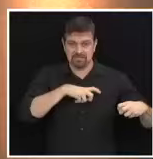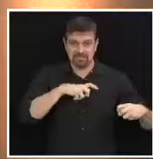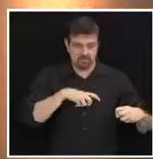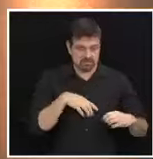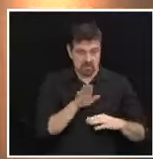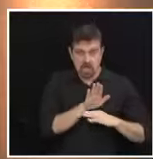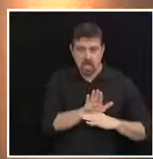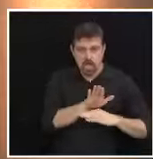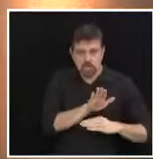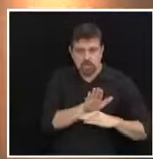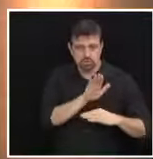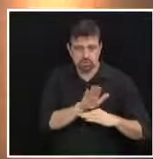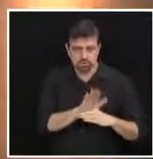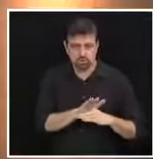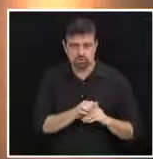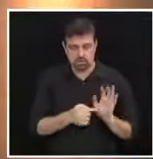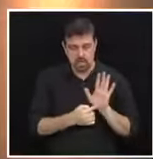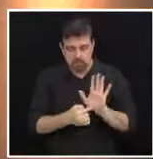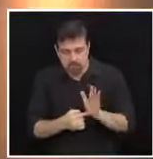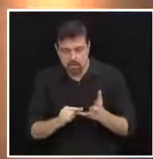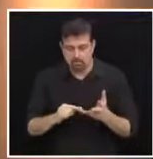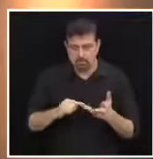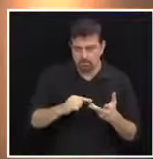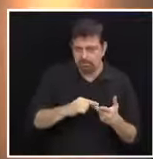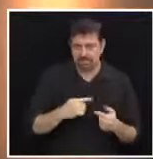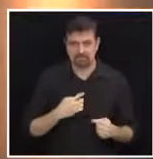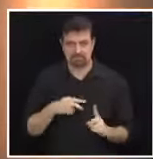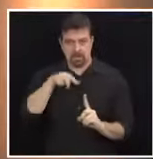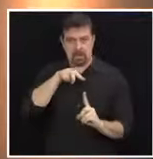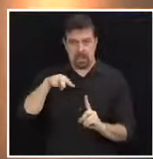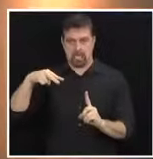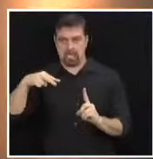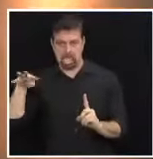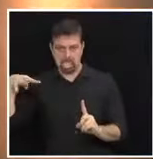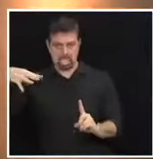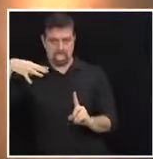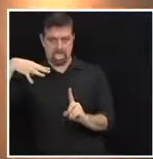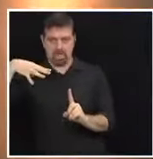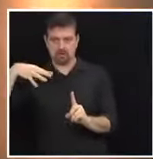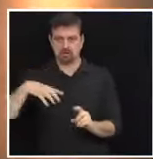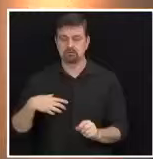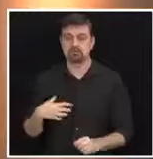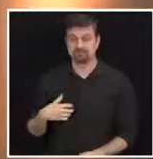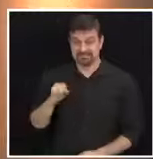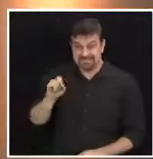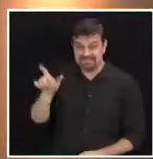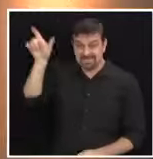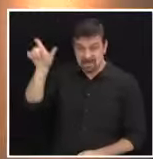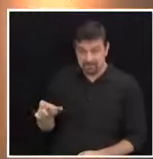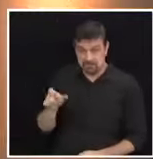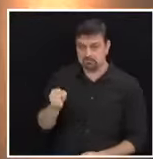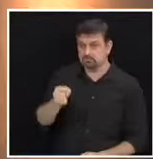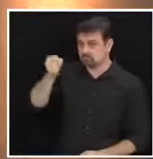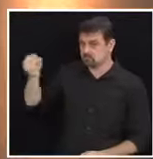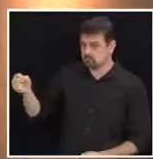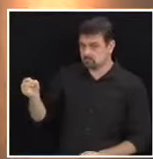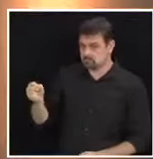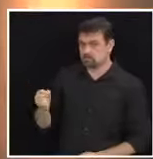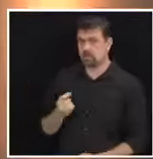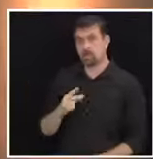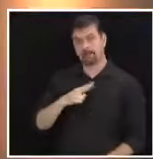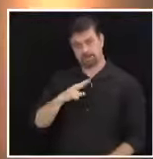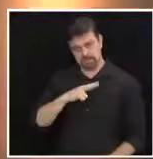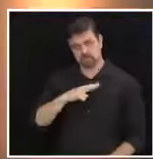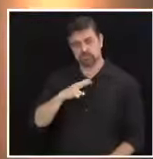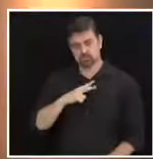ali para o resultado, né? Ele não é dado frente às pessoas, mesmo que você estiver acompanhado, ninguém que estiver ali vai saber, a não ser que